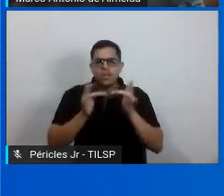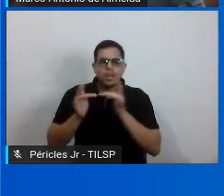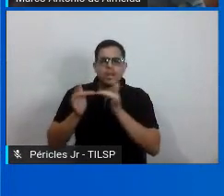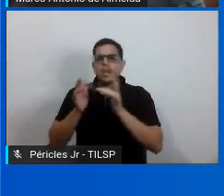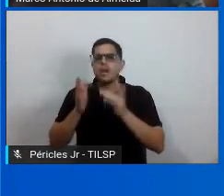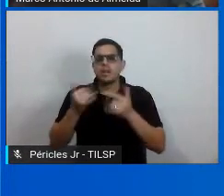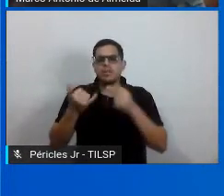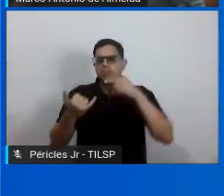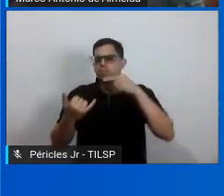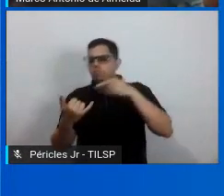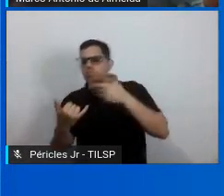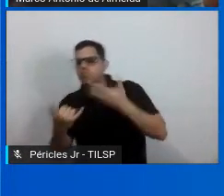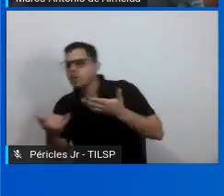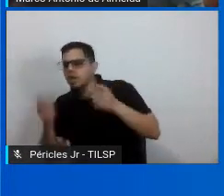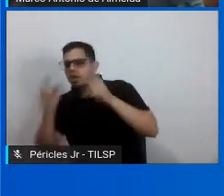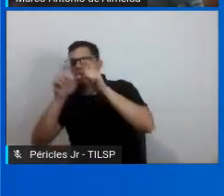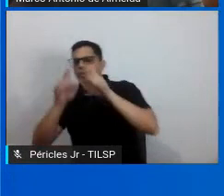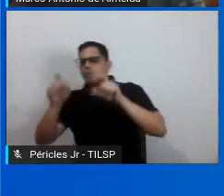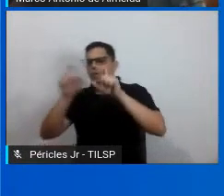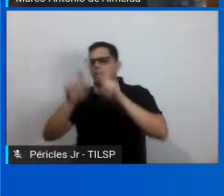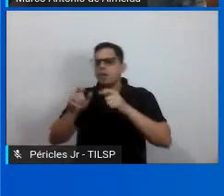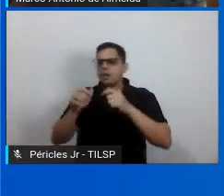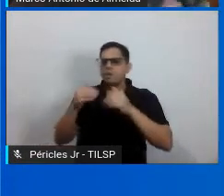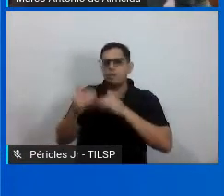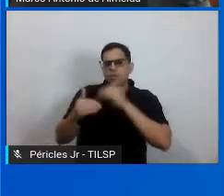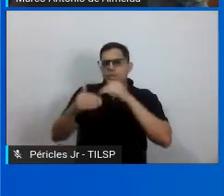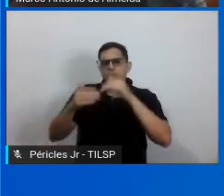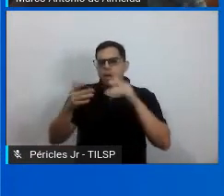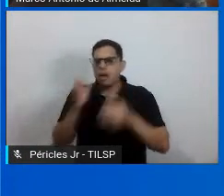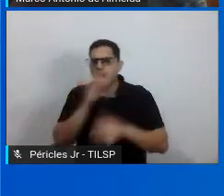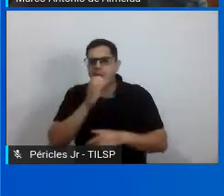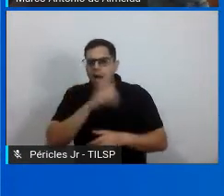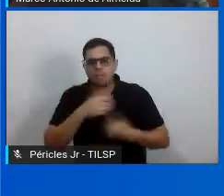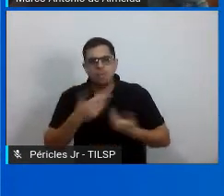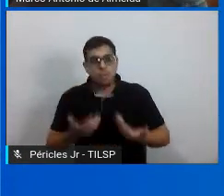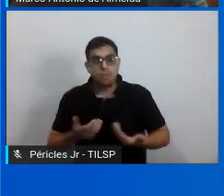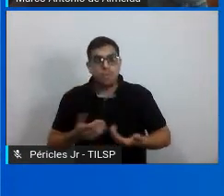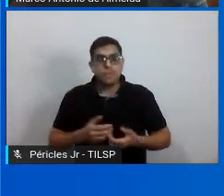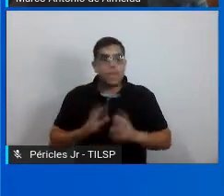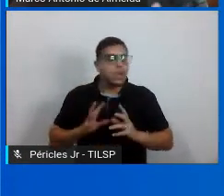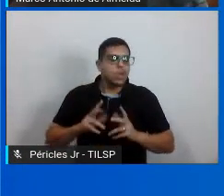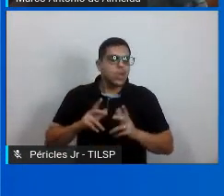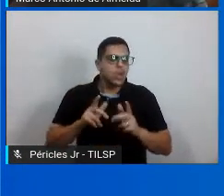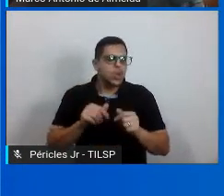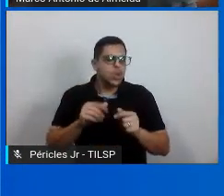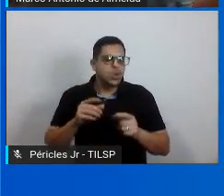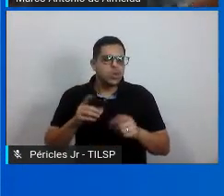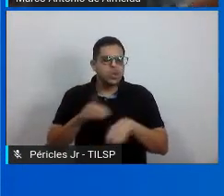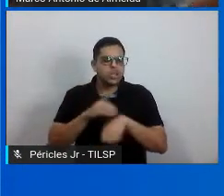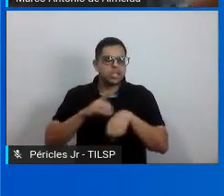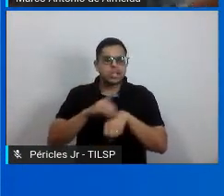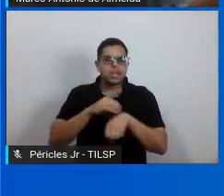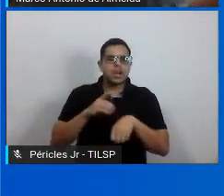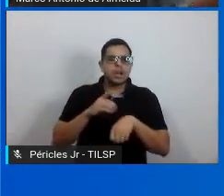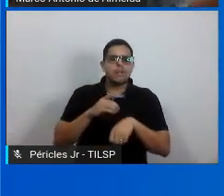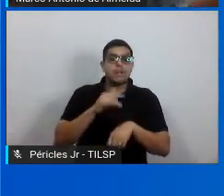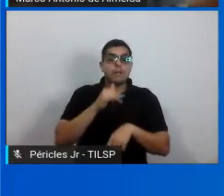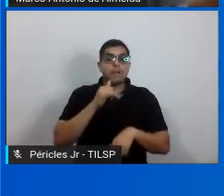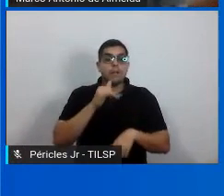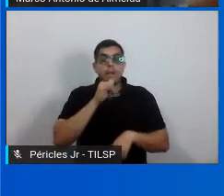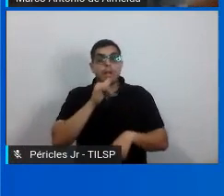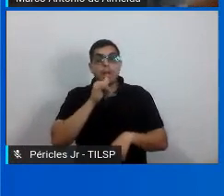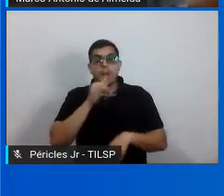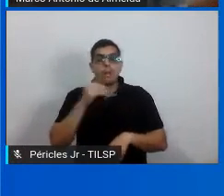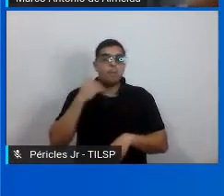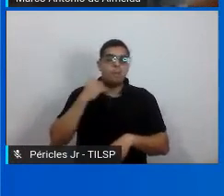com celular computador né um pouco essa ideia de que tudo era digital Itaú era digital os jovens eram digitais né A